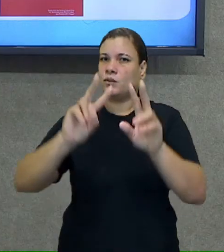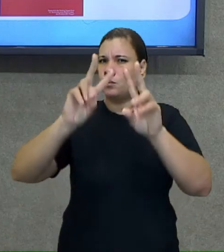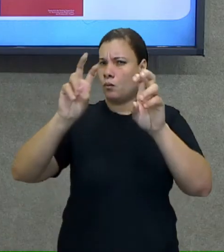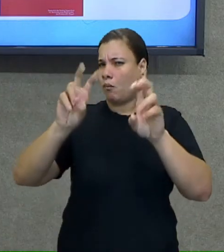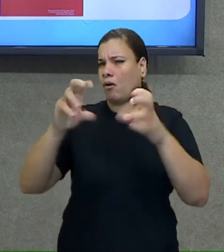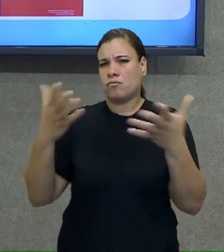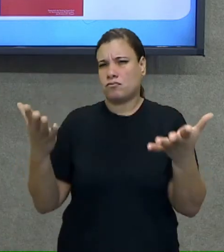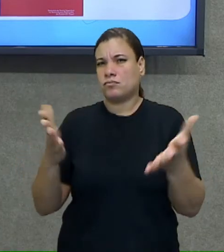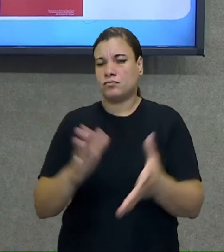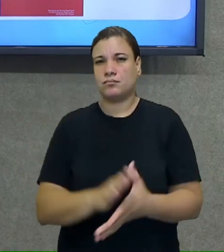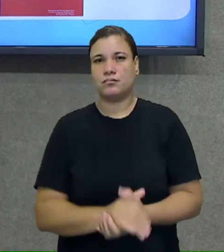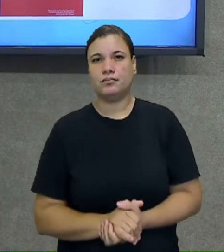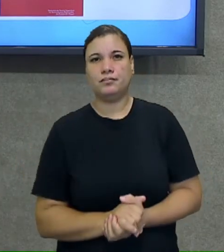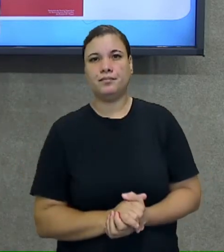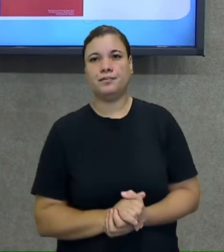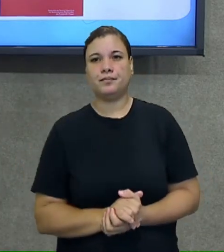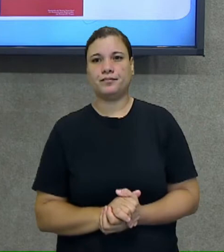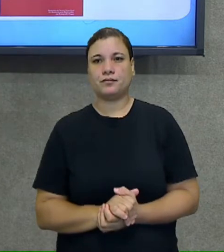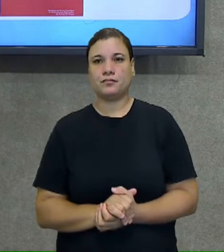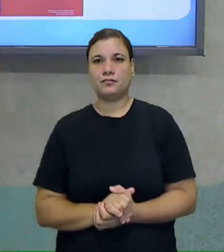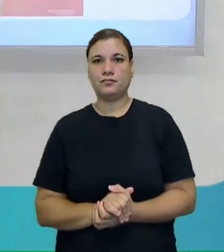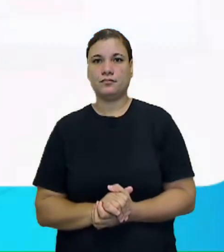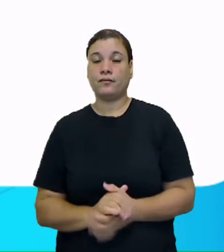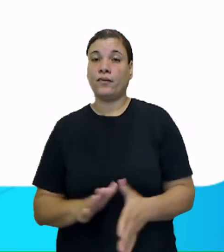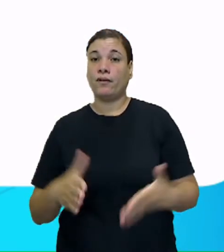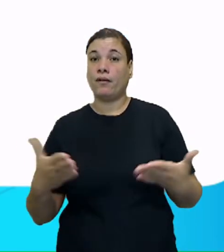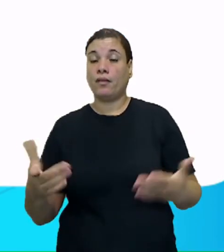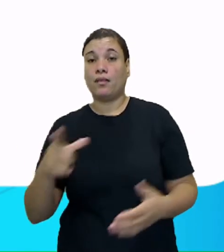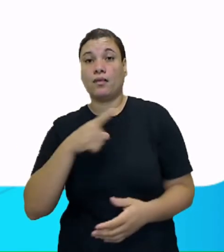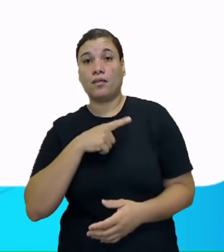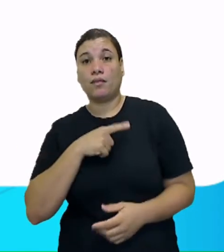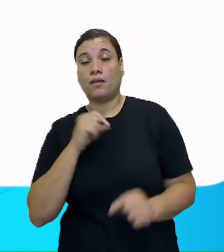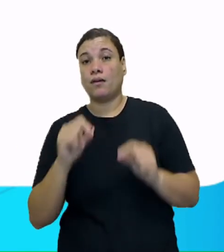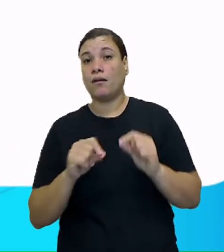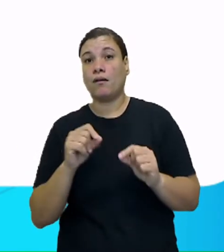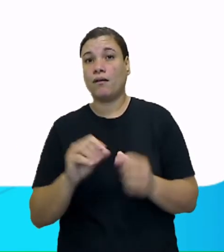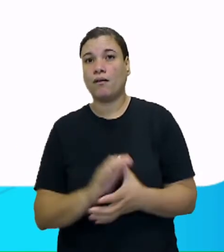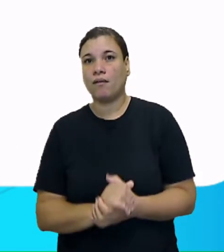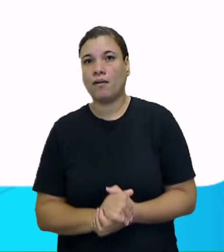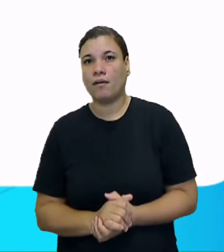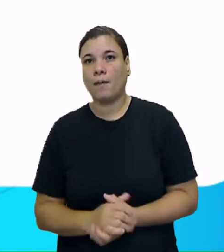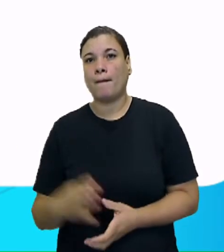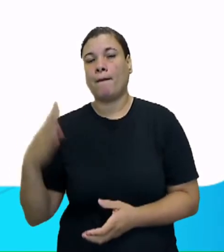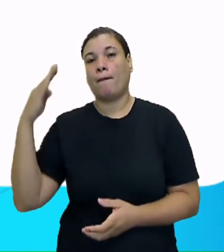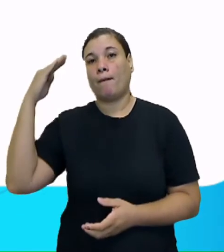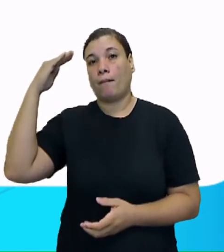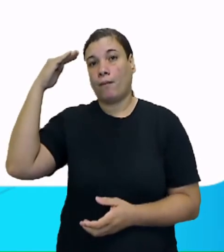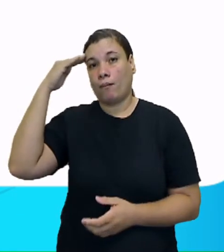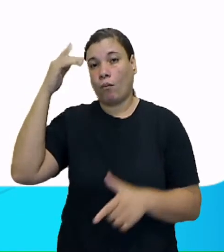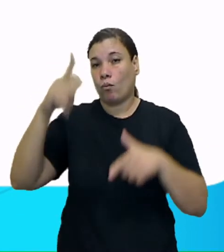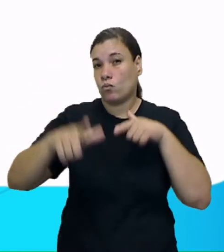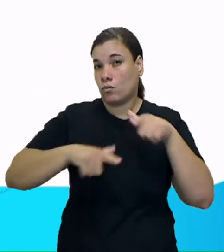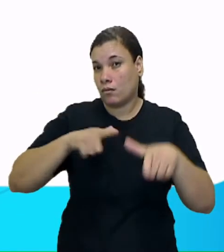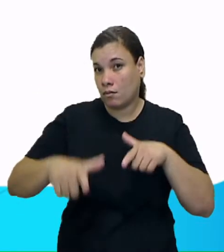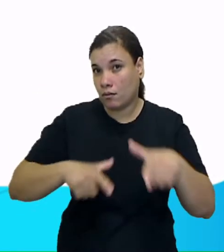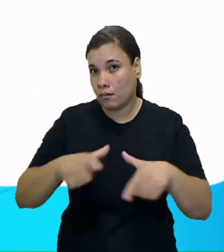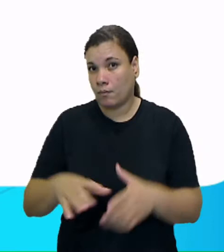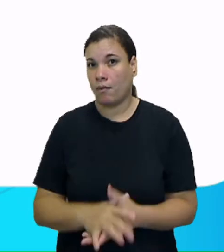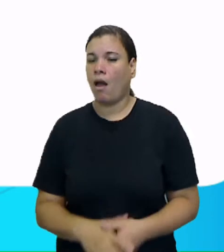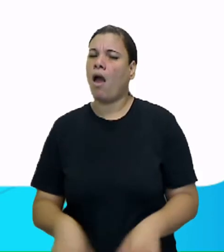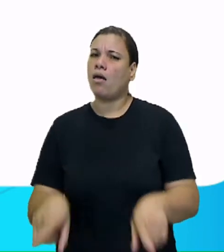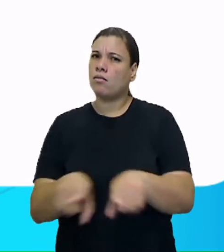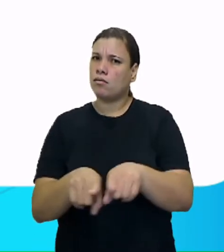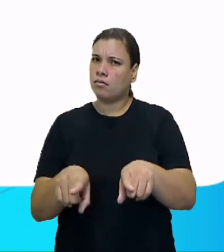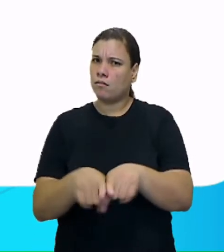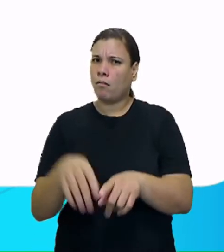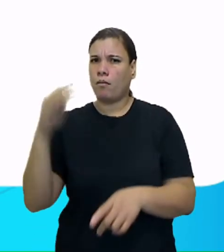assunto, ok? Então, nós temos memória de trabalho e memória de longa